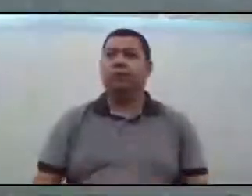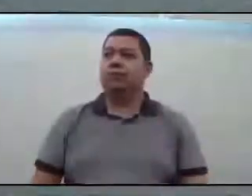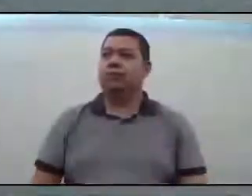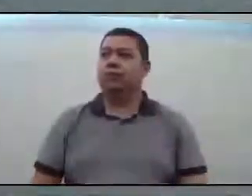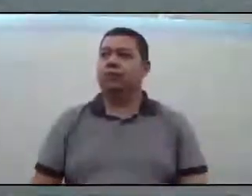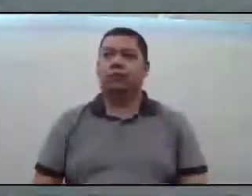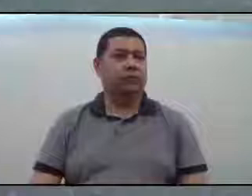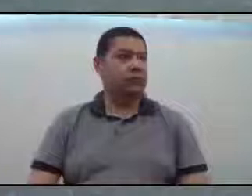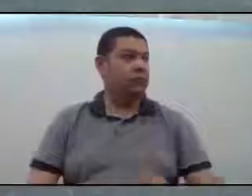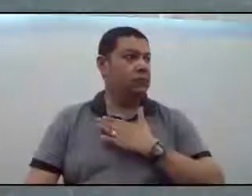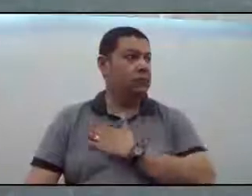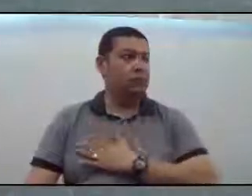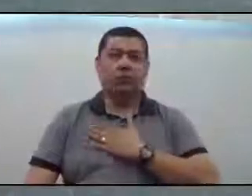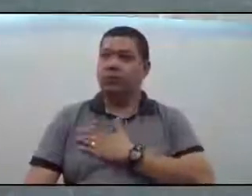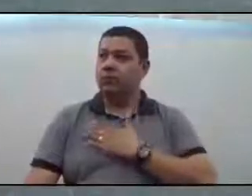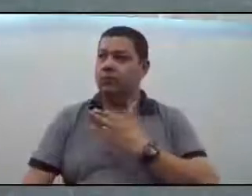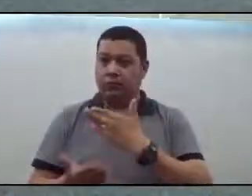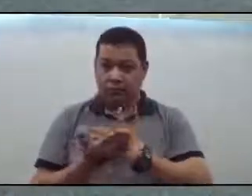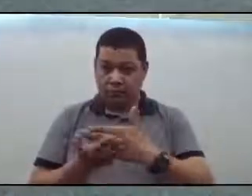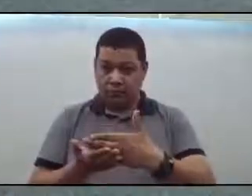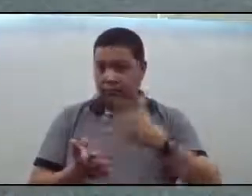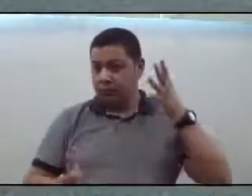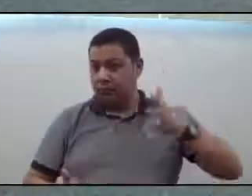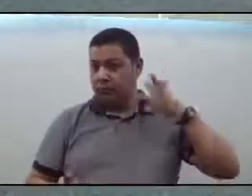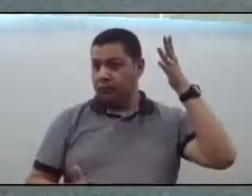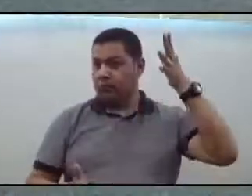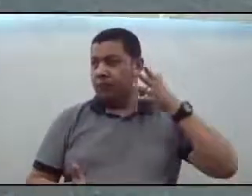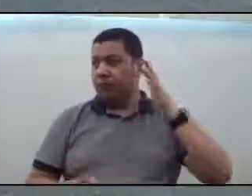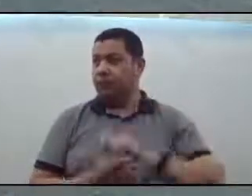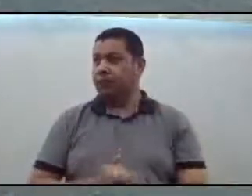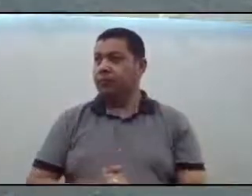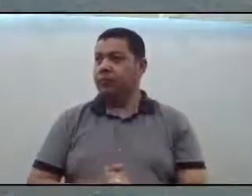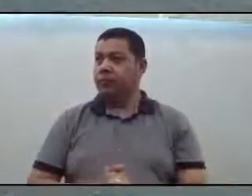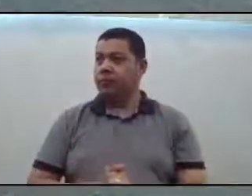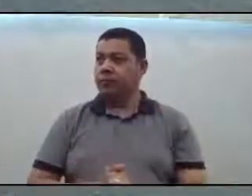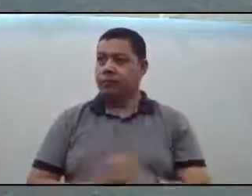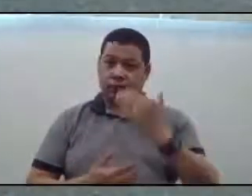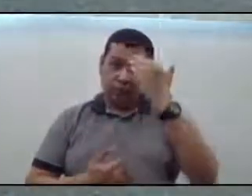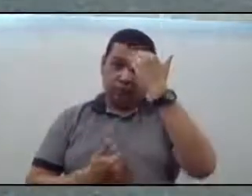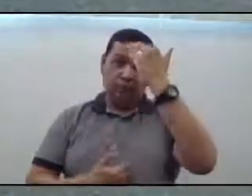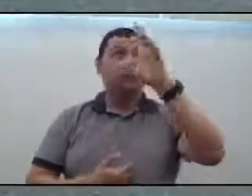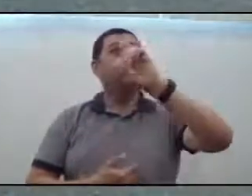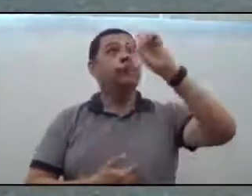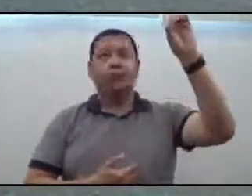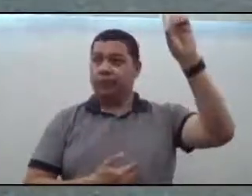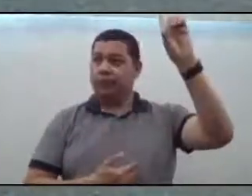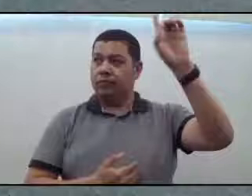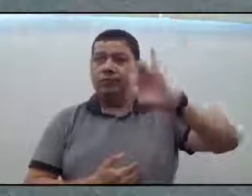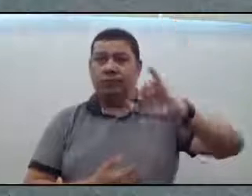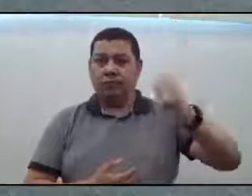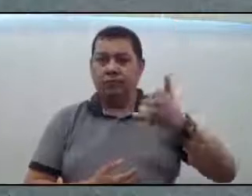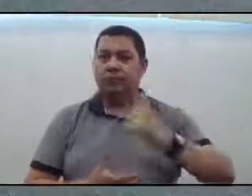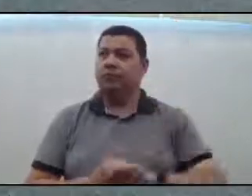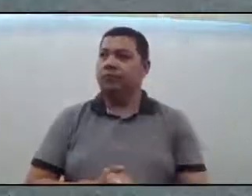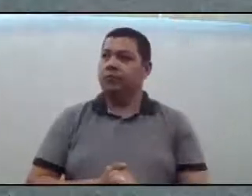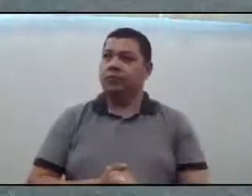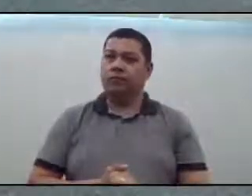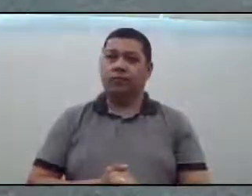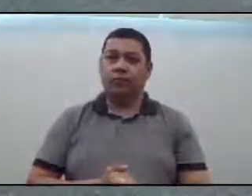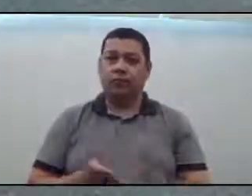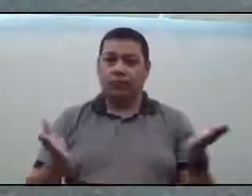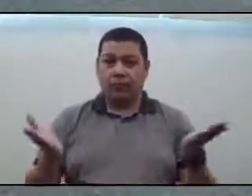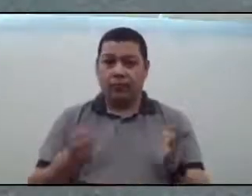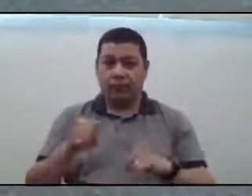Gostaria aqui de começar a minha fala agradecendo a Deus pela oportunidade, né, desse mês de